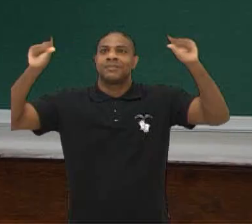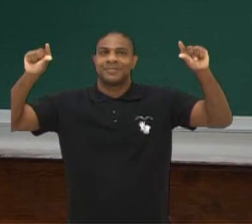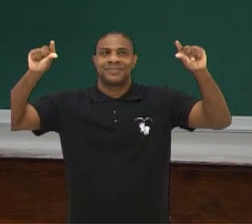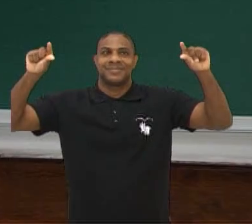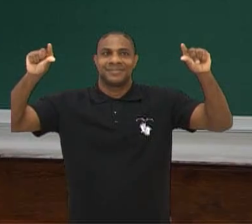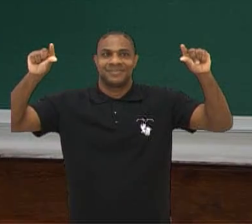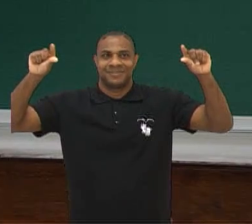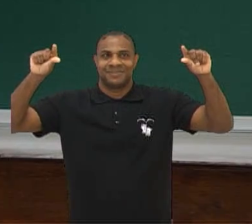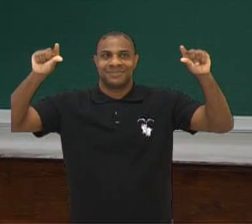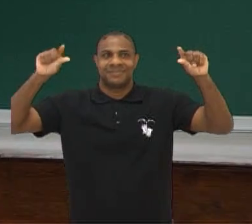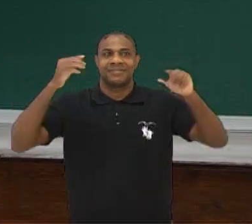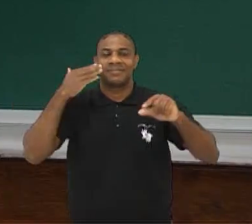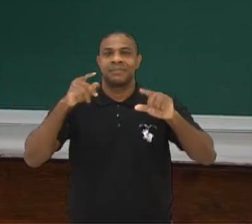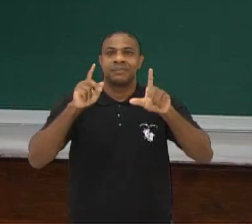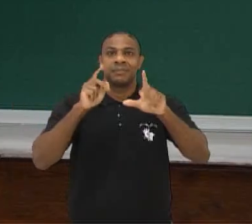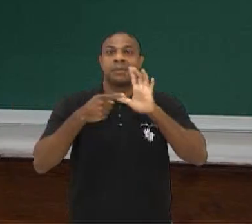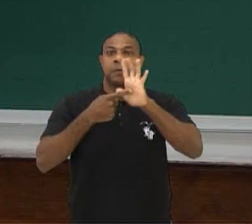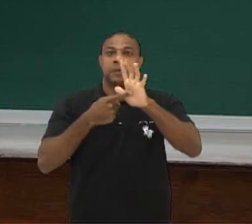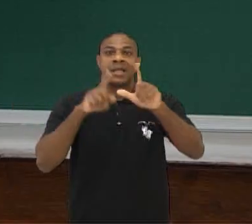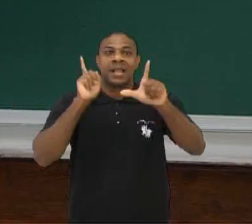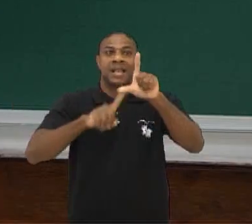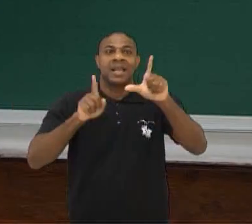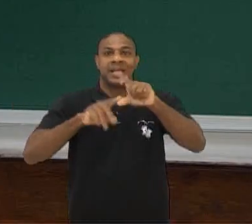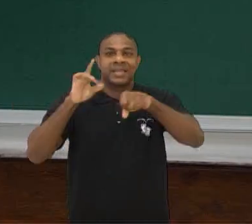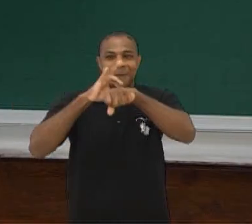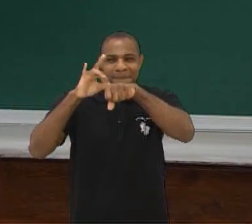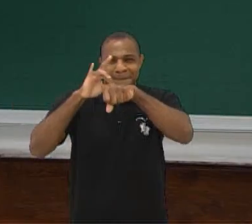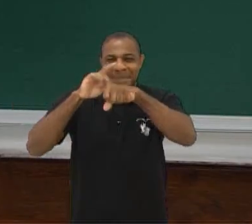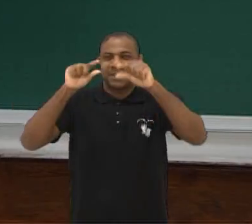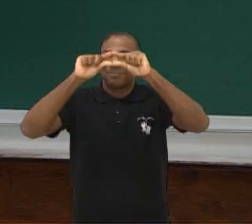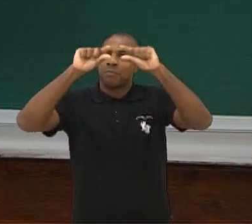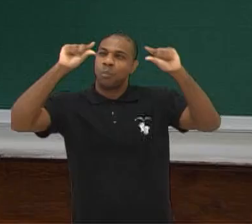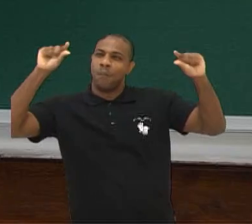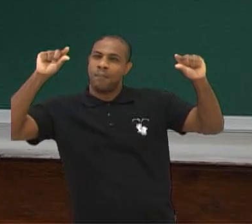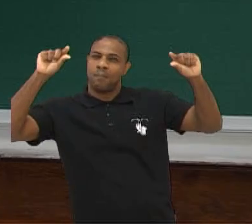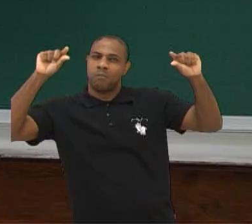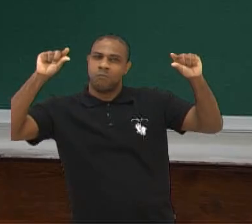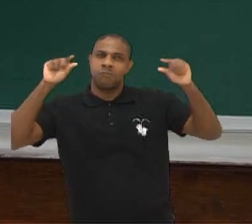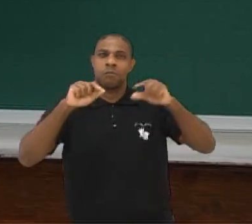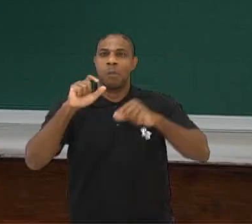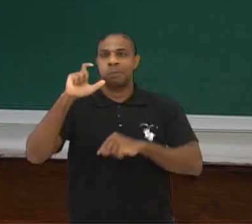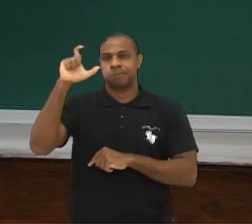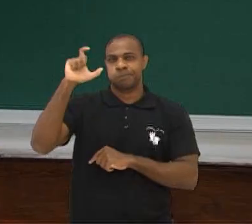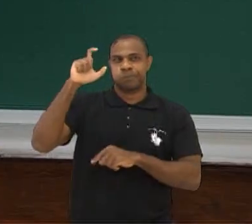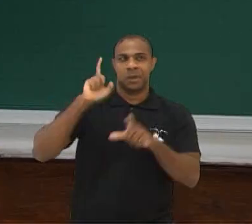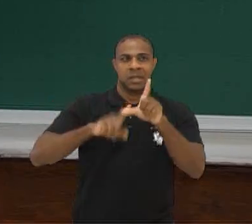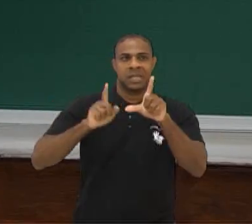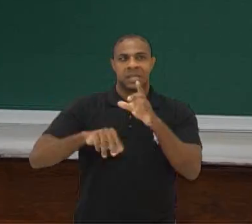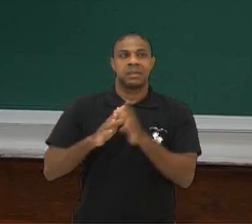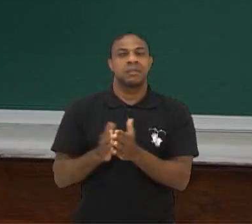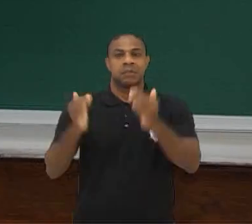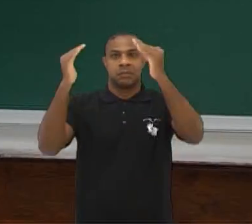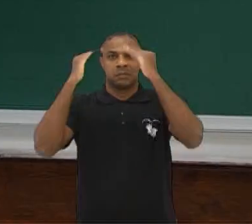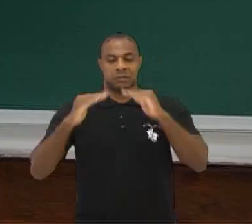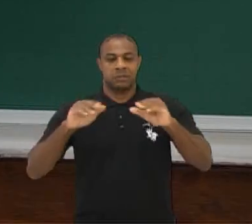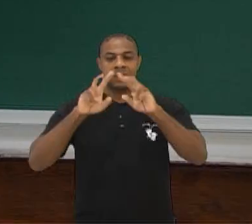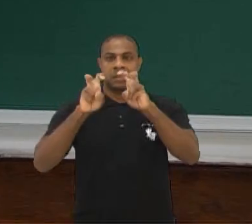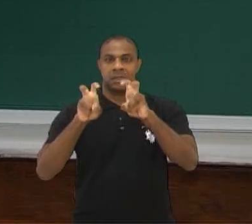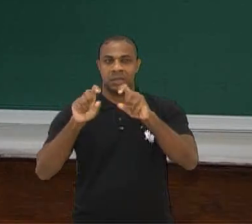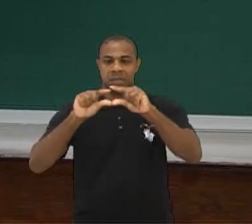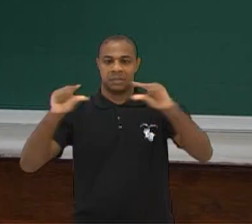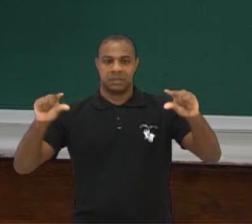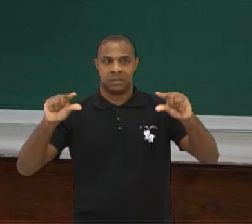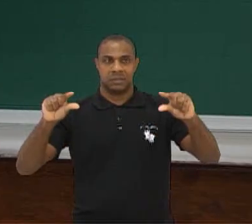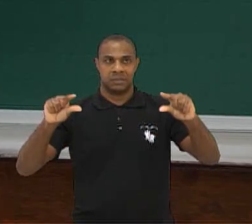com letras em negrito, para chamar a atenção do leitor também. Na sequência, a gente tem o subtítulo. Nesse caso aqui,